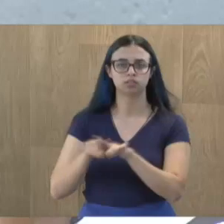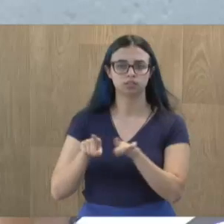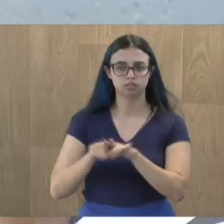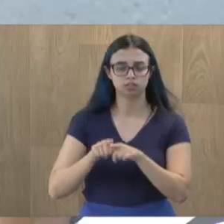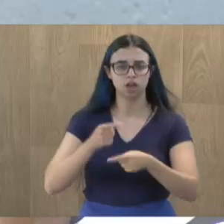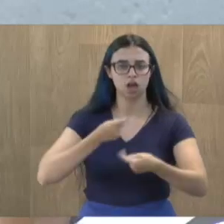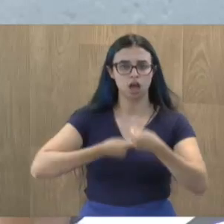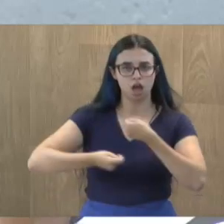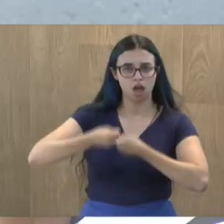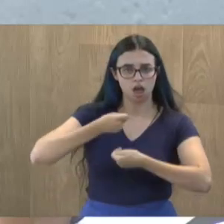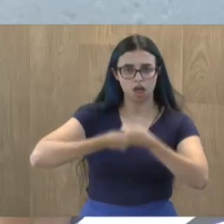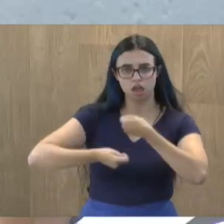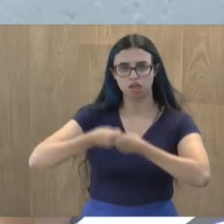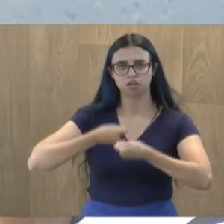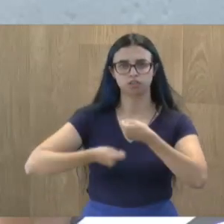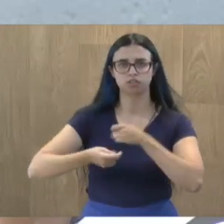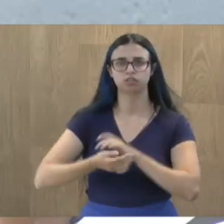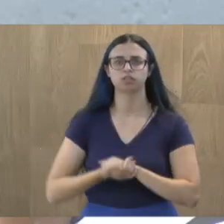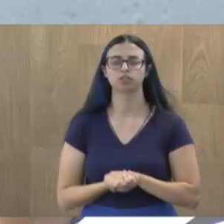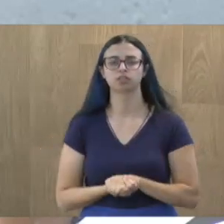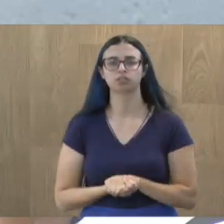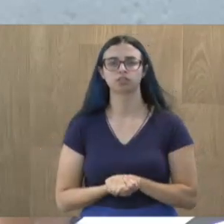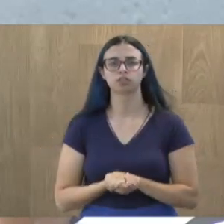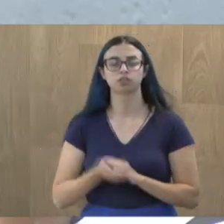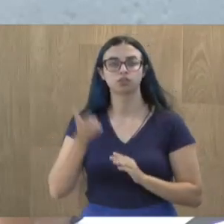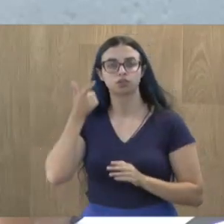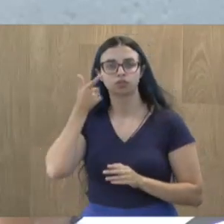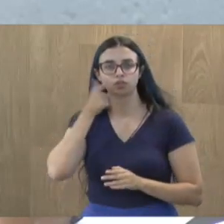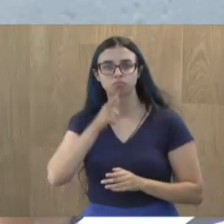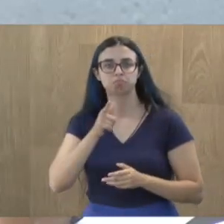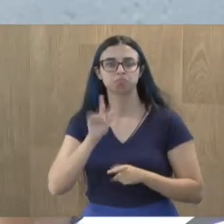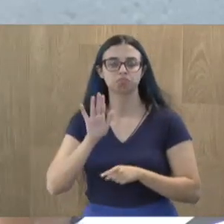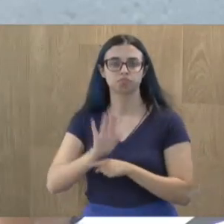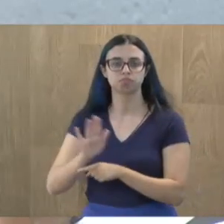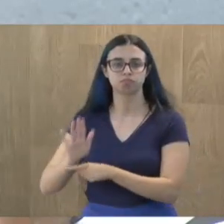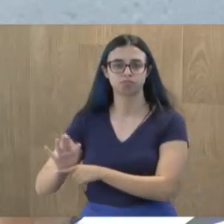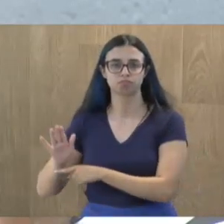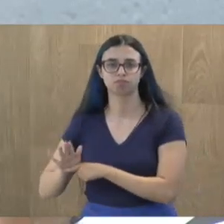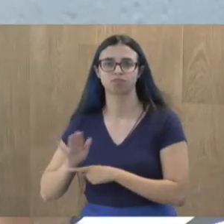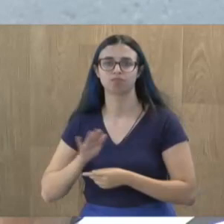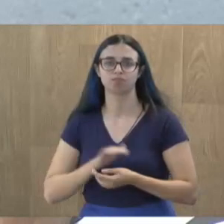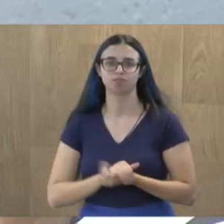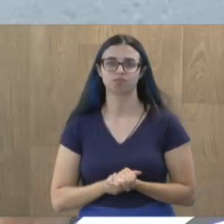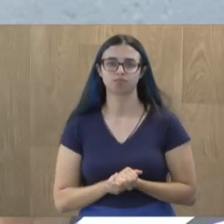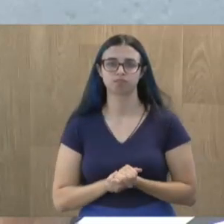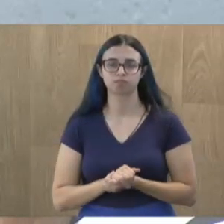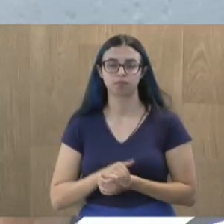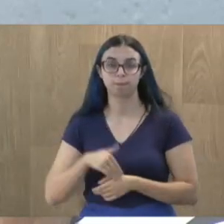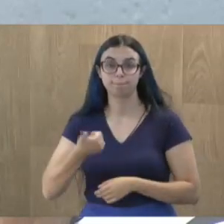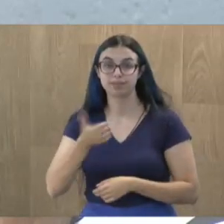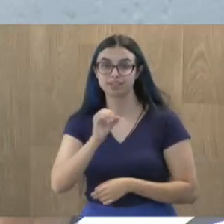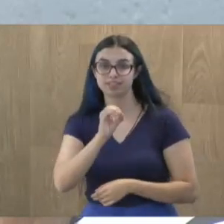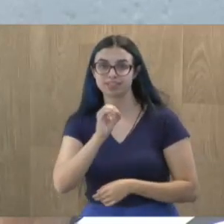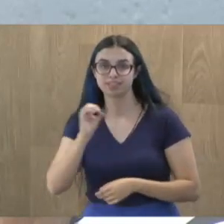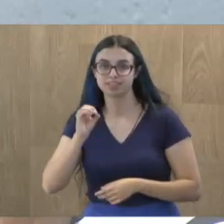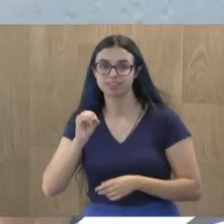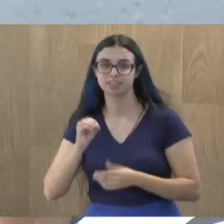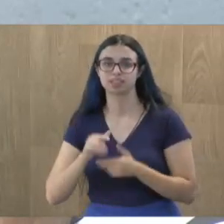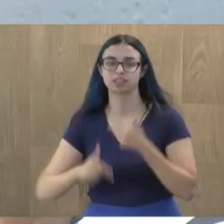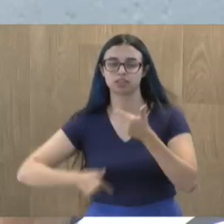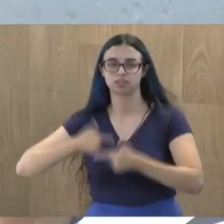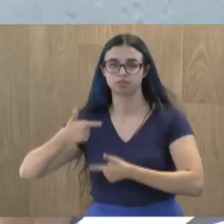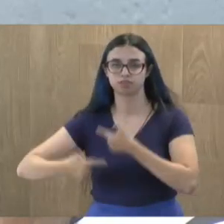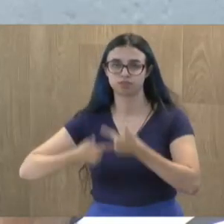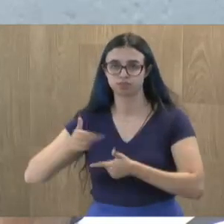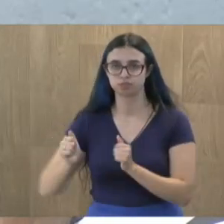administração, o prefeito, por estar tendo esse olhar dos adote um bem público, que está indo muito bem, são mais de 100. Então, a gente